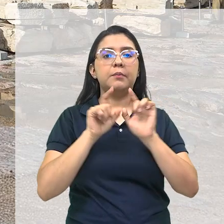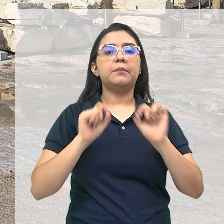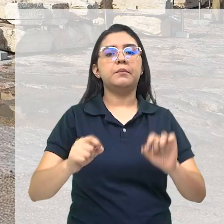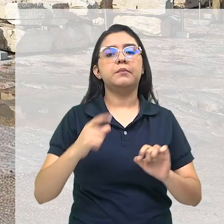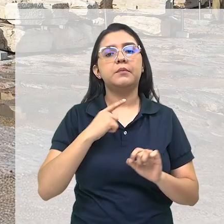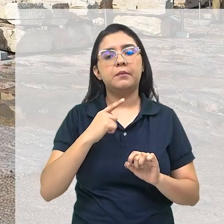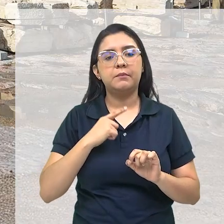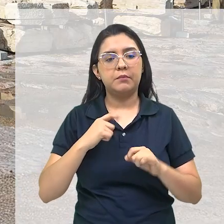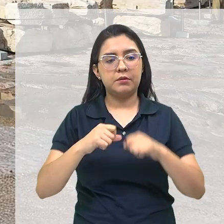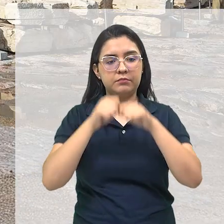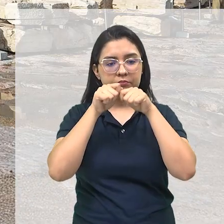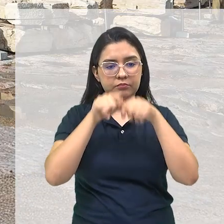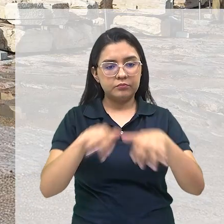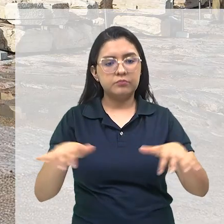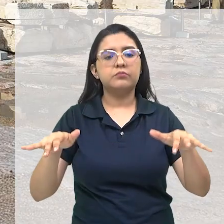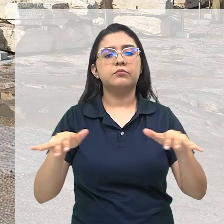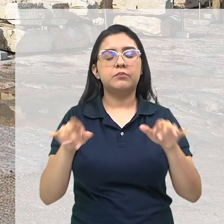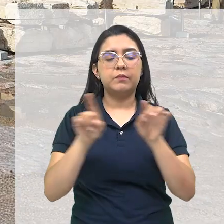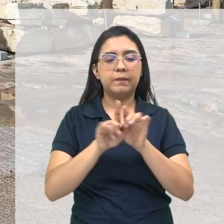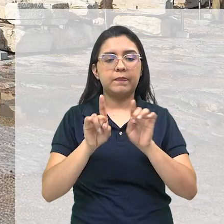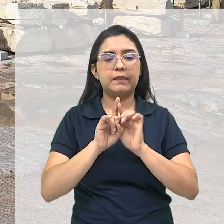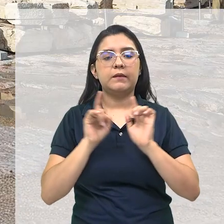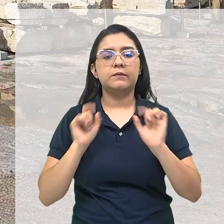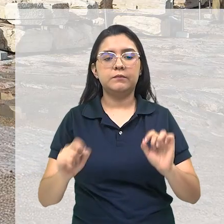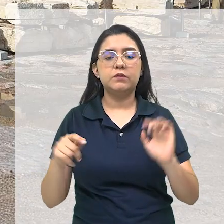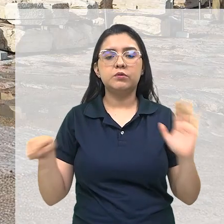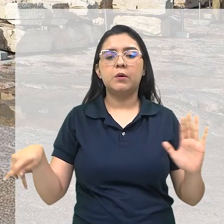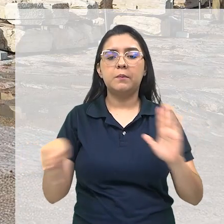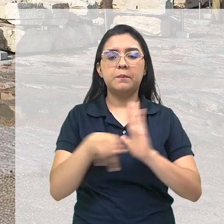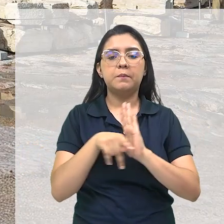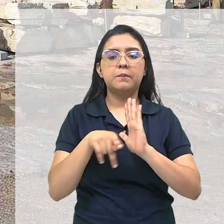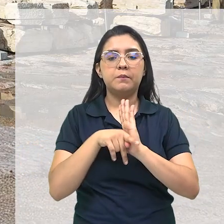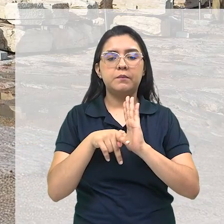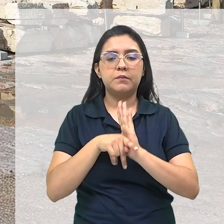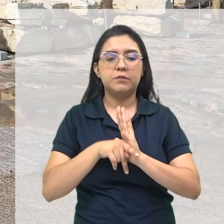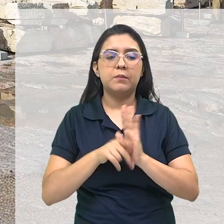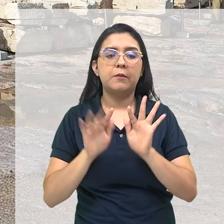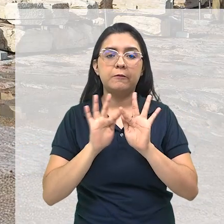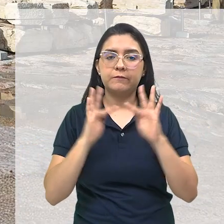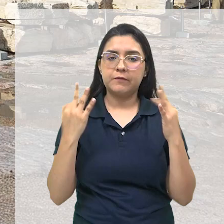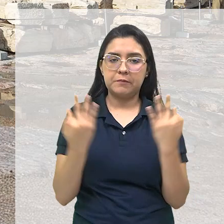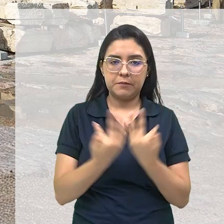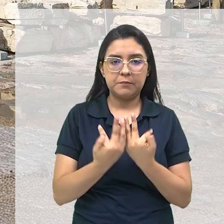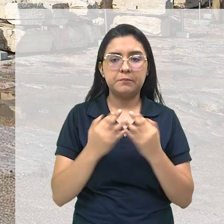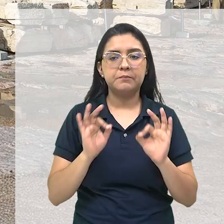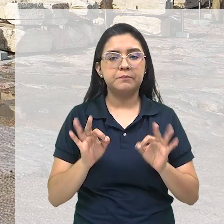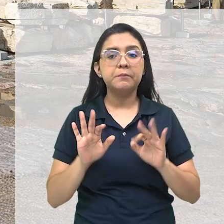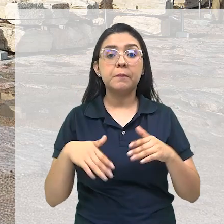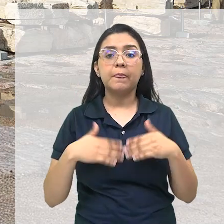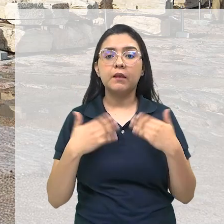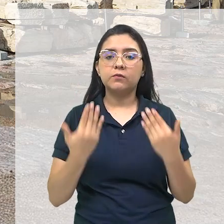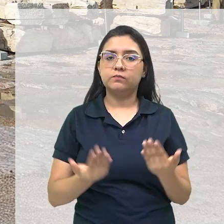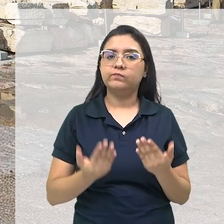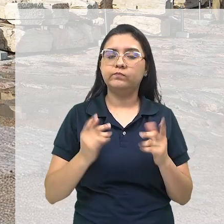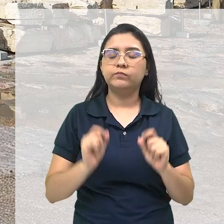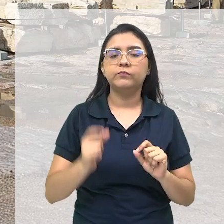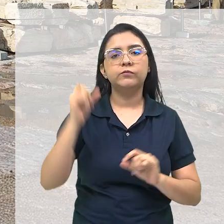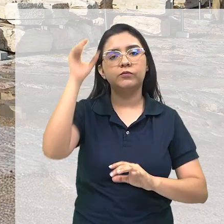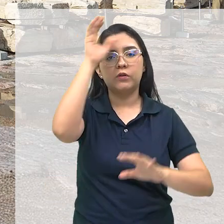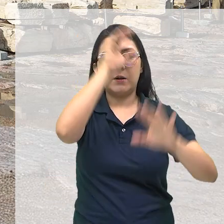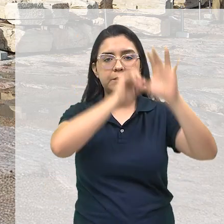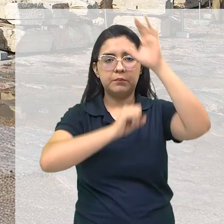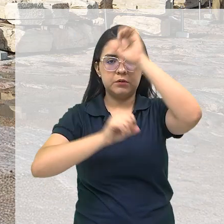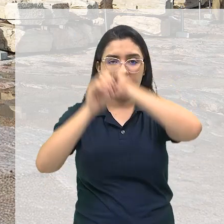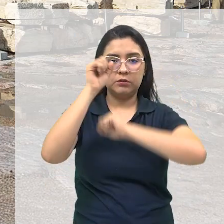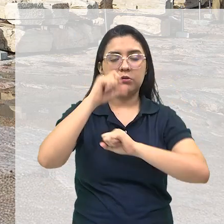sua espécie, a sua própria família, né? Então, com isso, eles foram